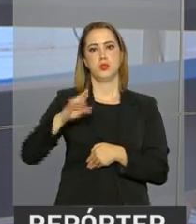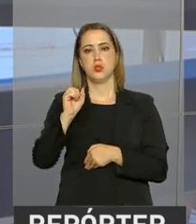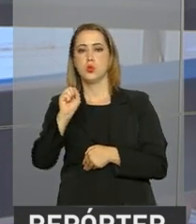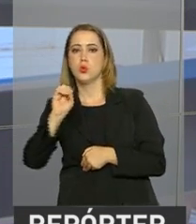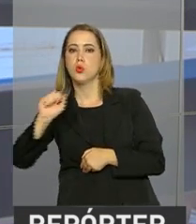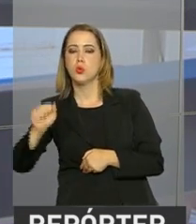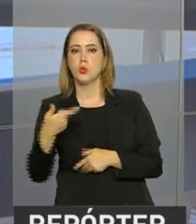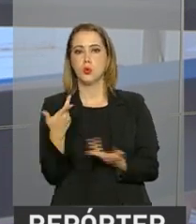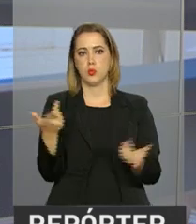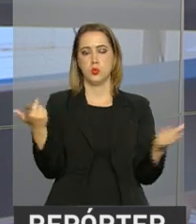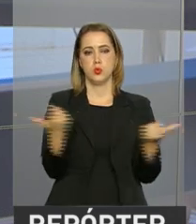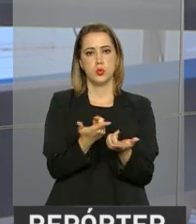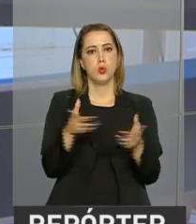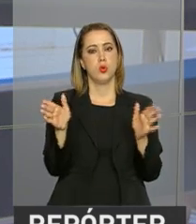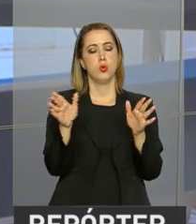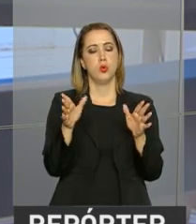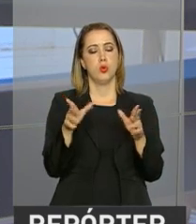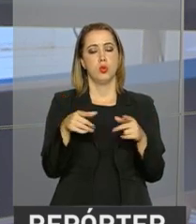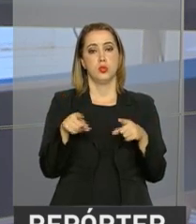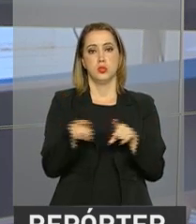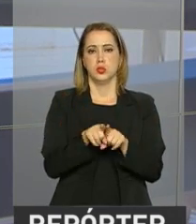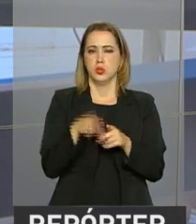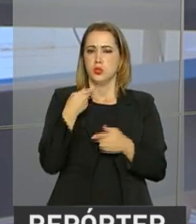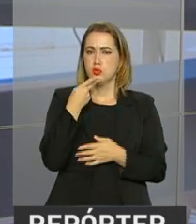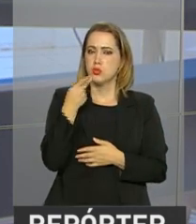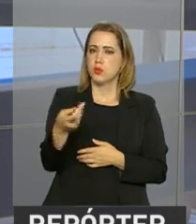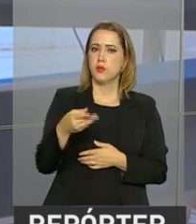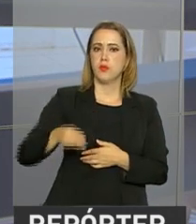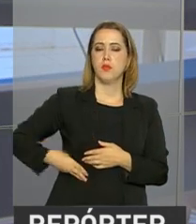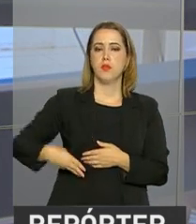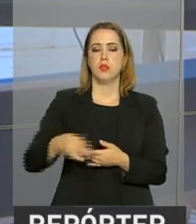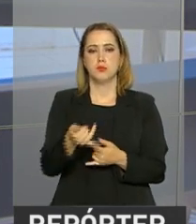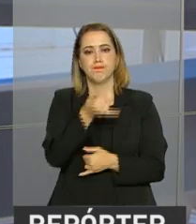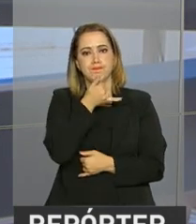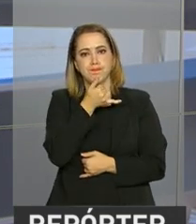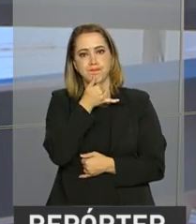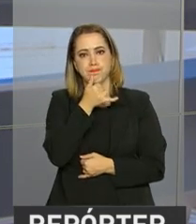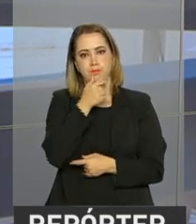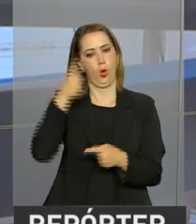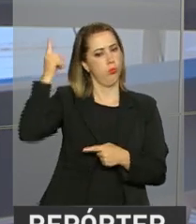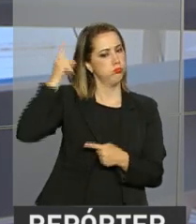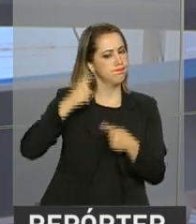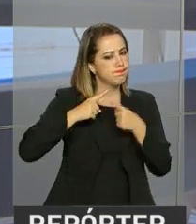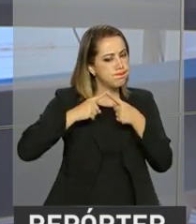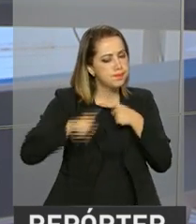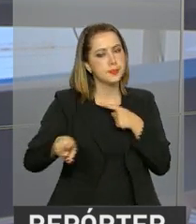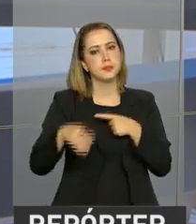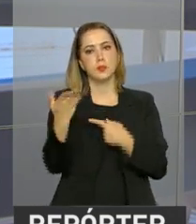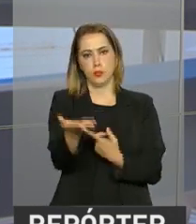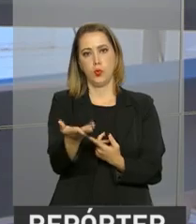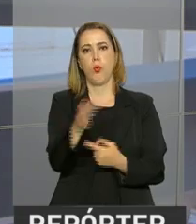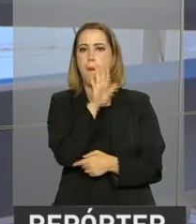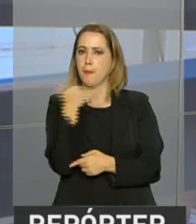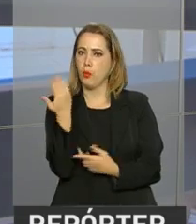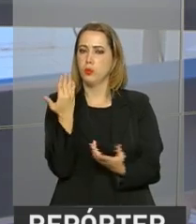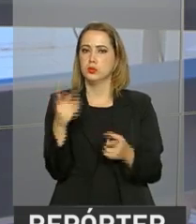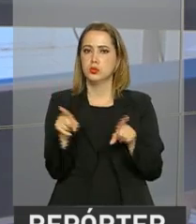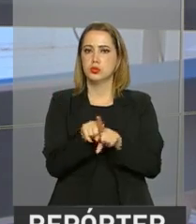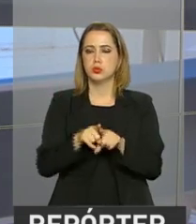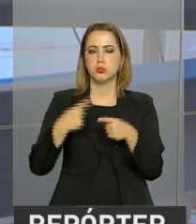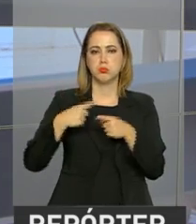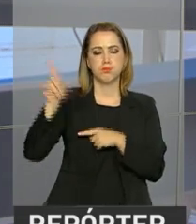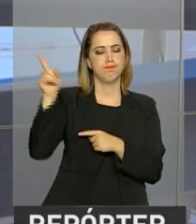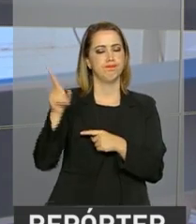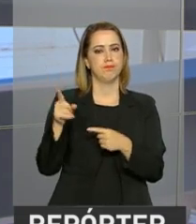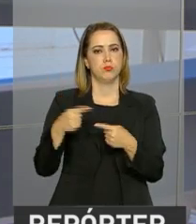hoje no texto O Itamarati expressa sua consternação Condena o ato e reitera o repúdio a todas